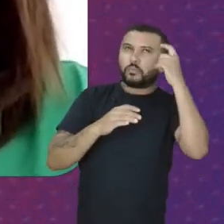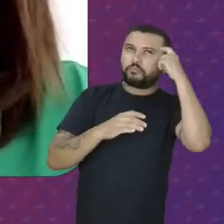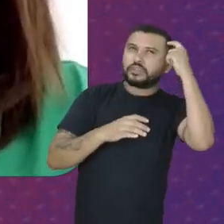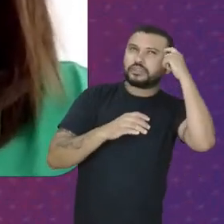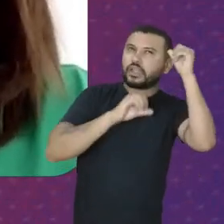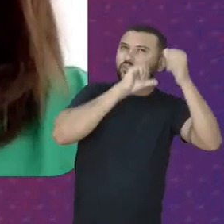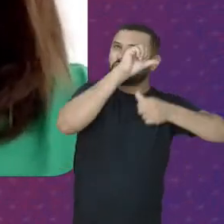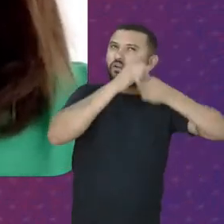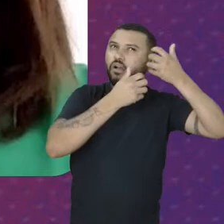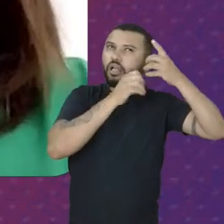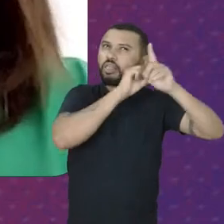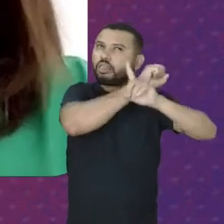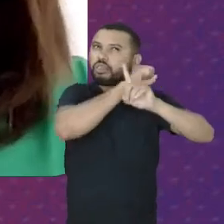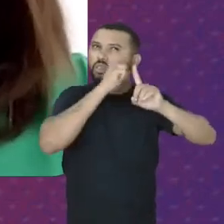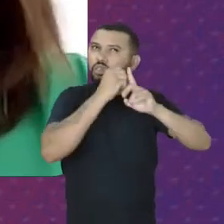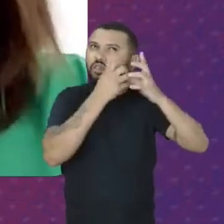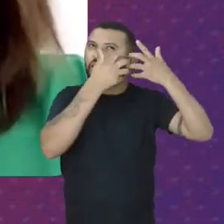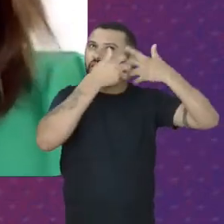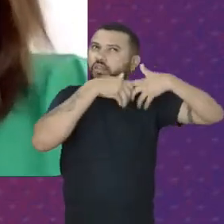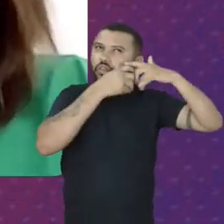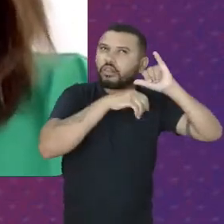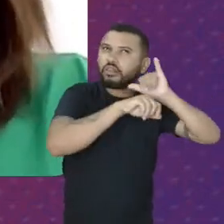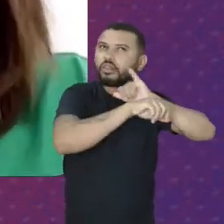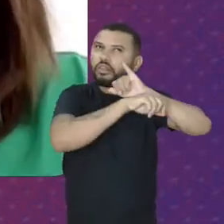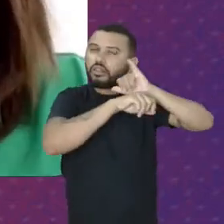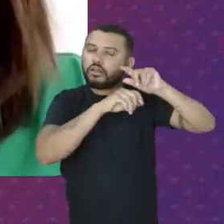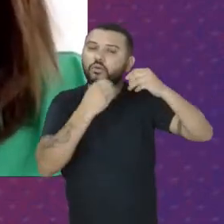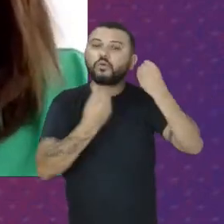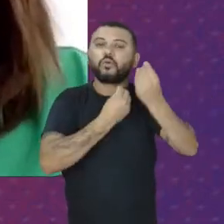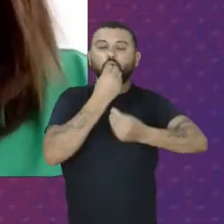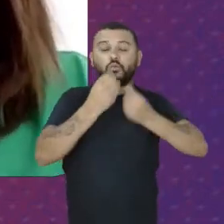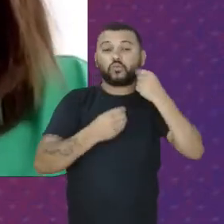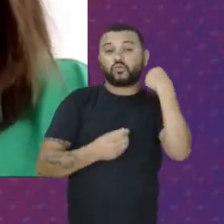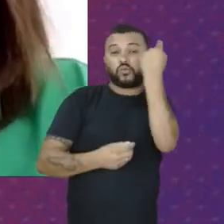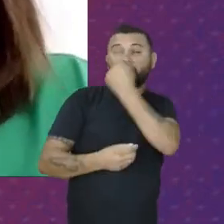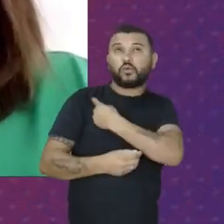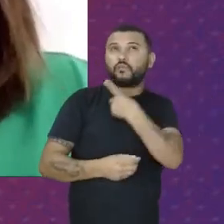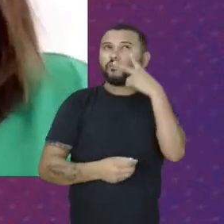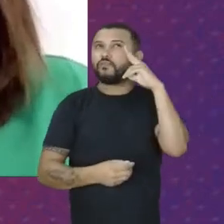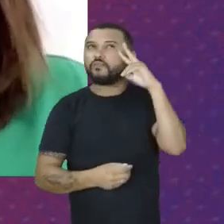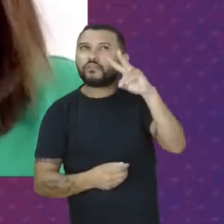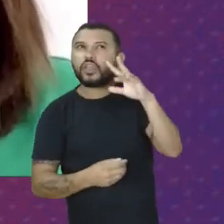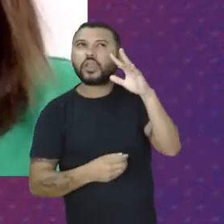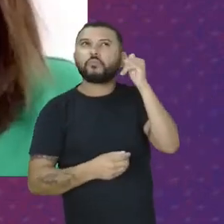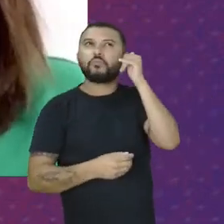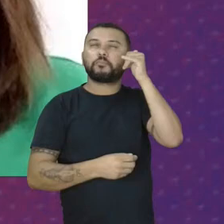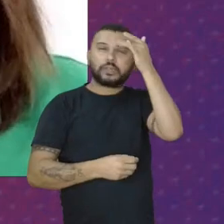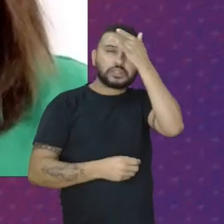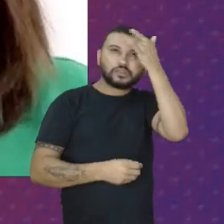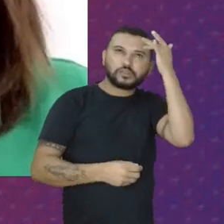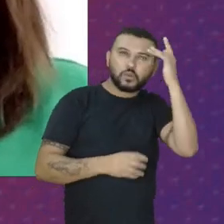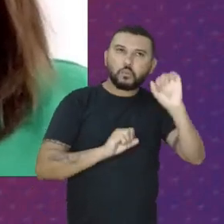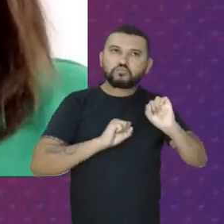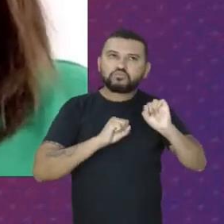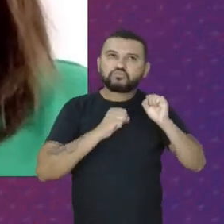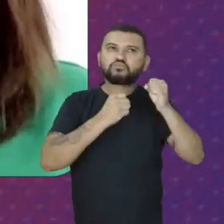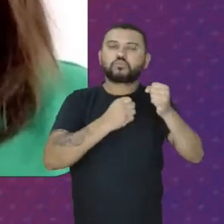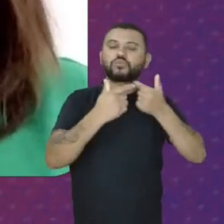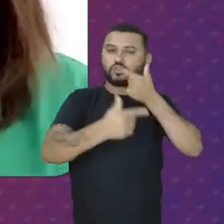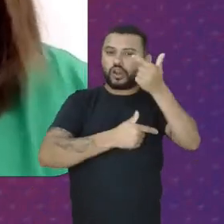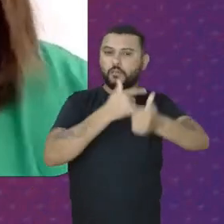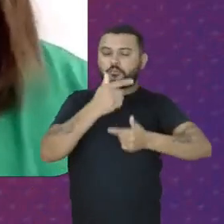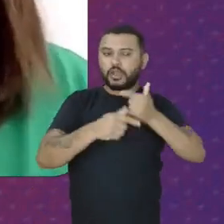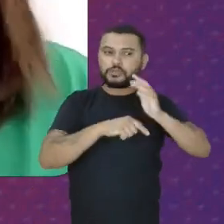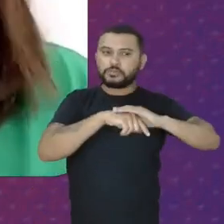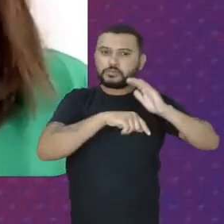a sociedade, até a forma como nós nos vemos, né? Como essa força de trabalho que